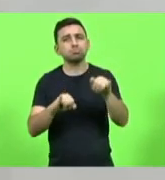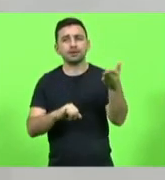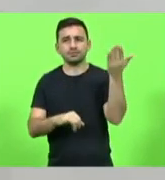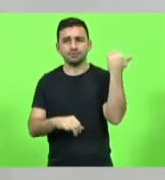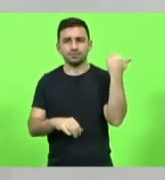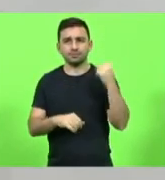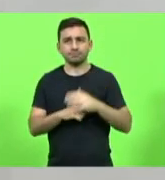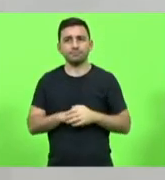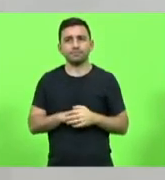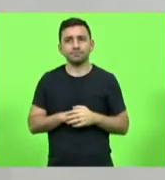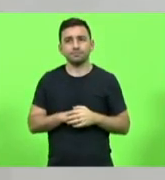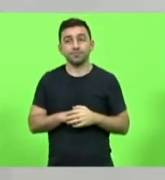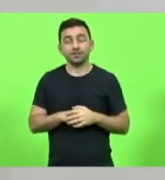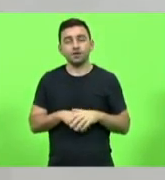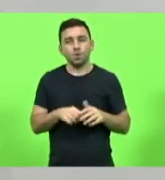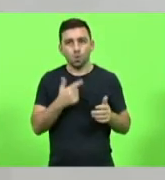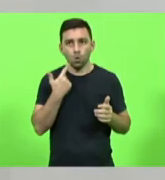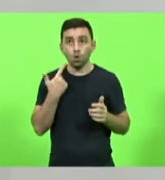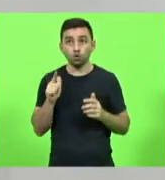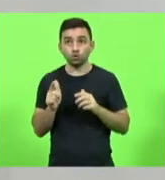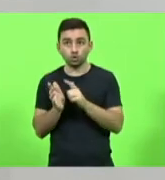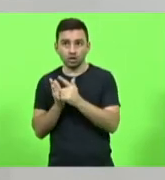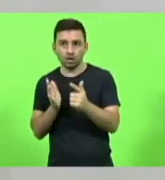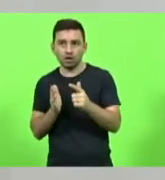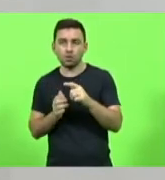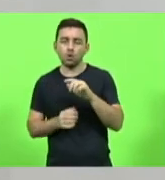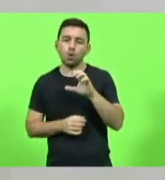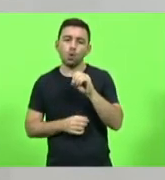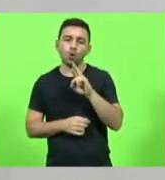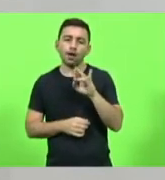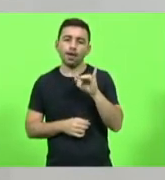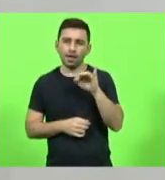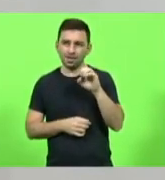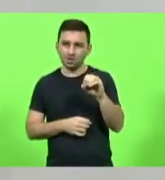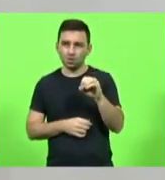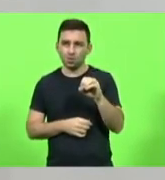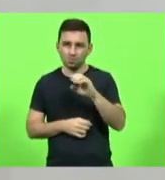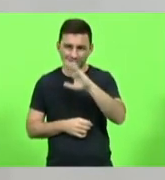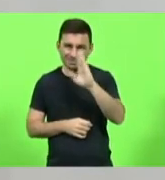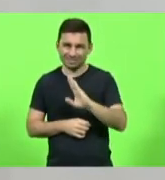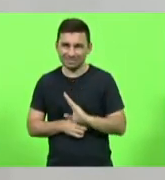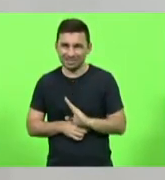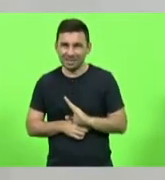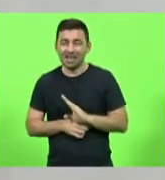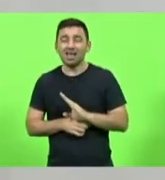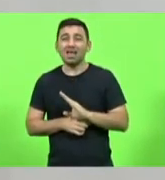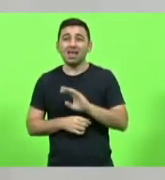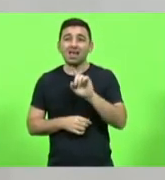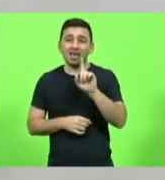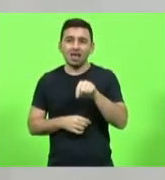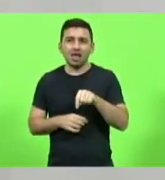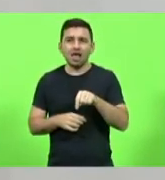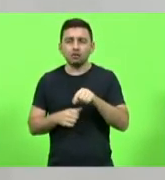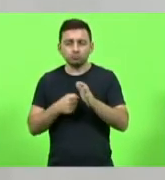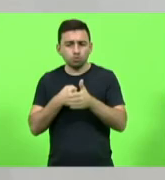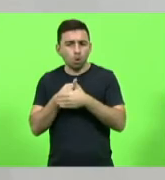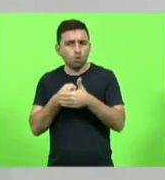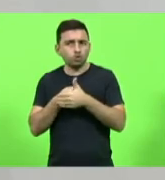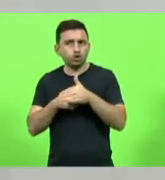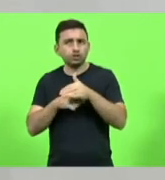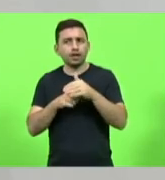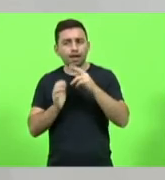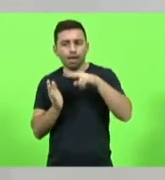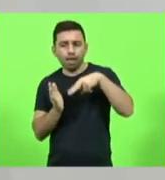Brasiliense era trazido ao Brasil e lido secretamente pela população, foi a primeira publicação a